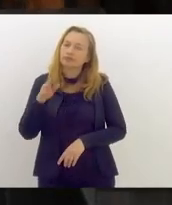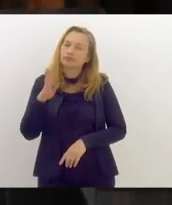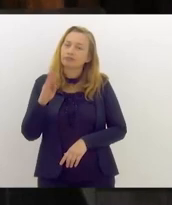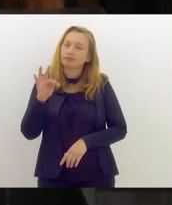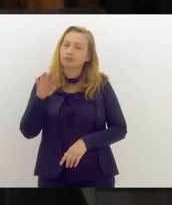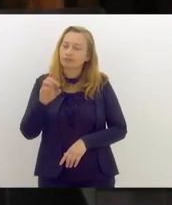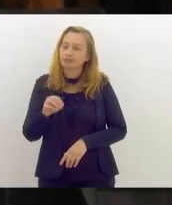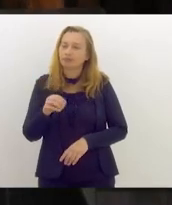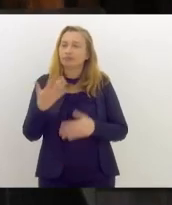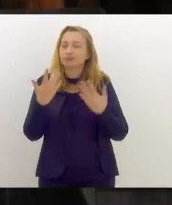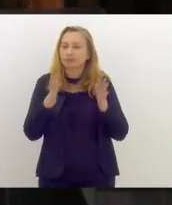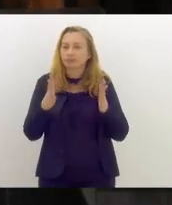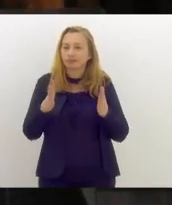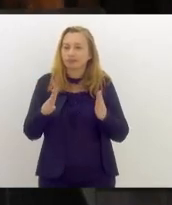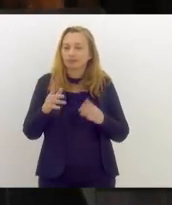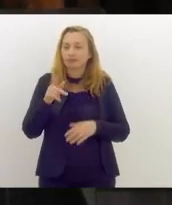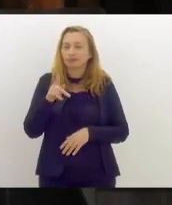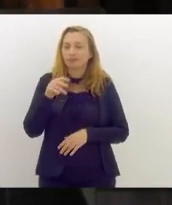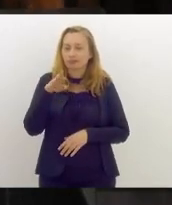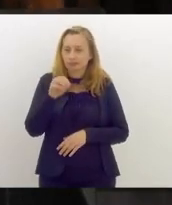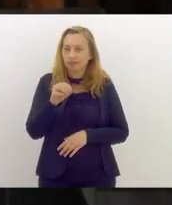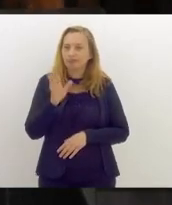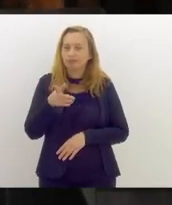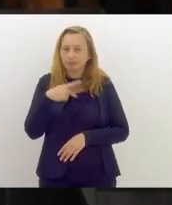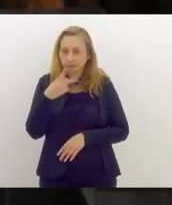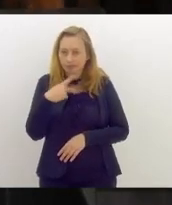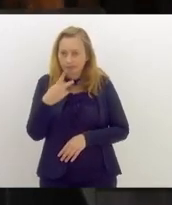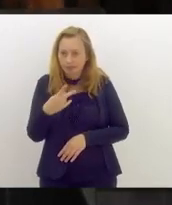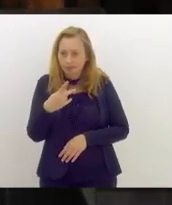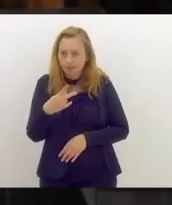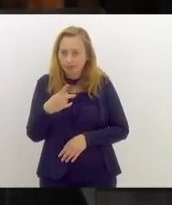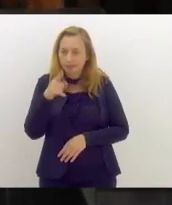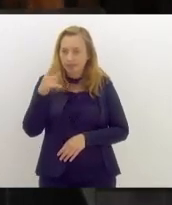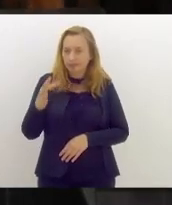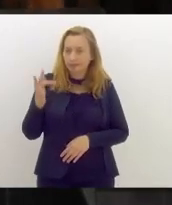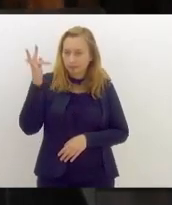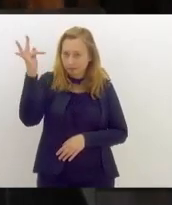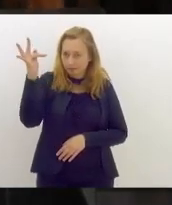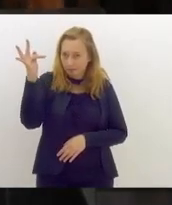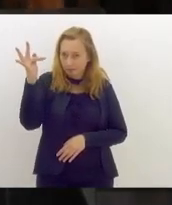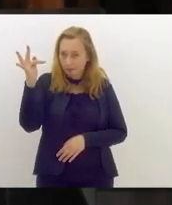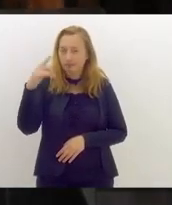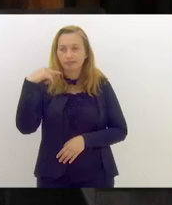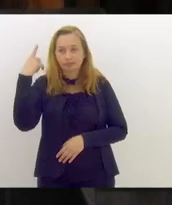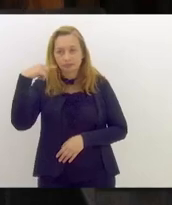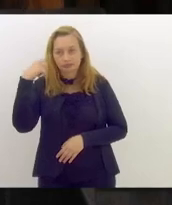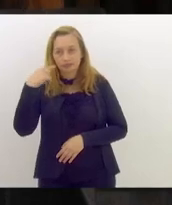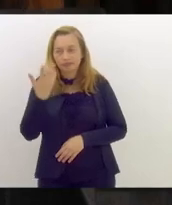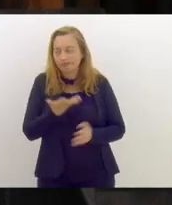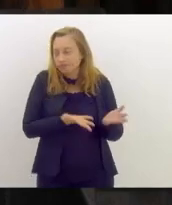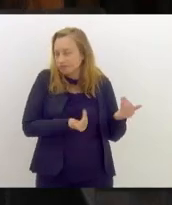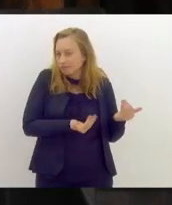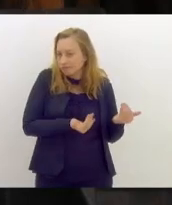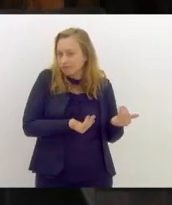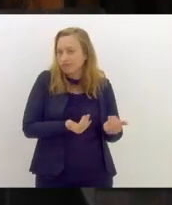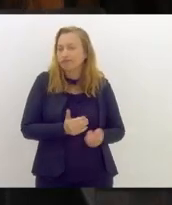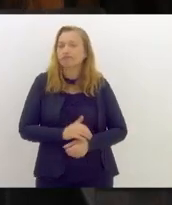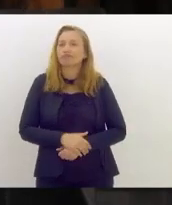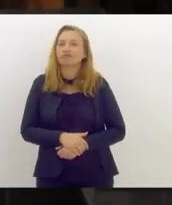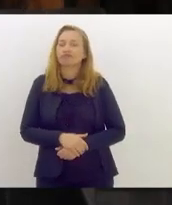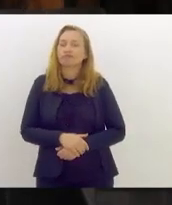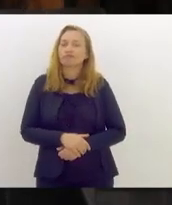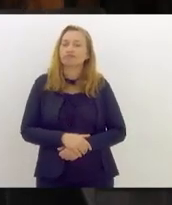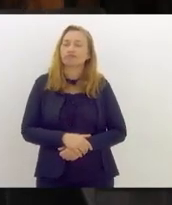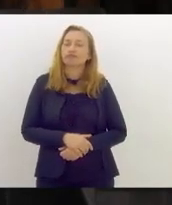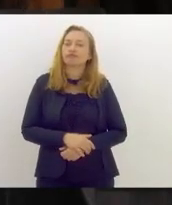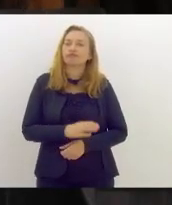quero cumprimentar aqui o Paulo Vitor como já falou Ele é o futuro da advocacia jovem assumindo a correria geral